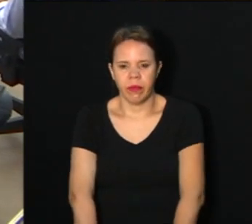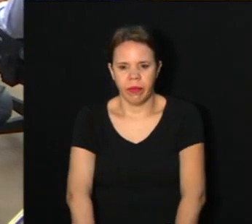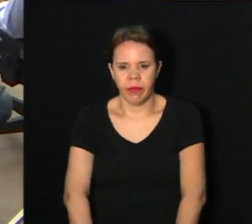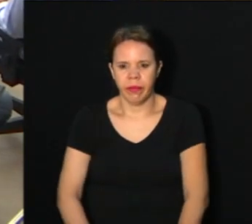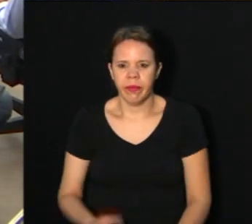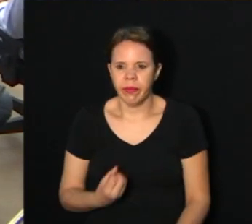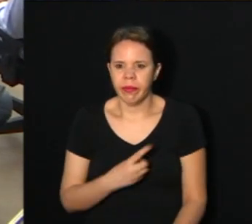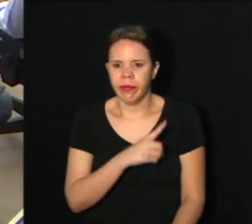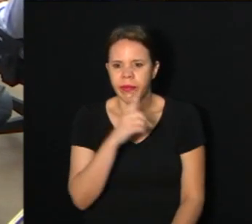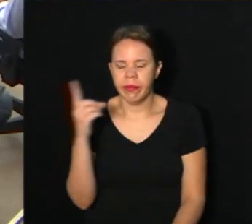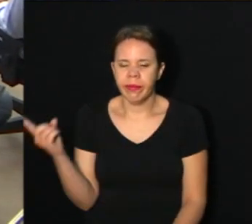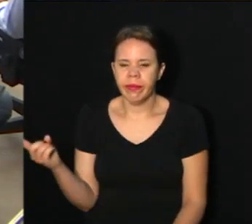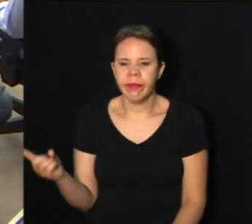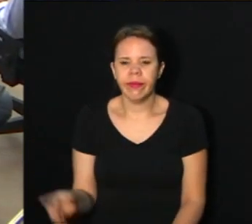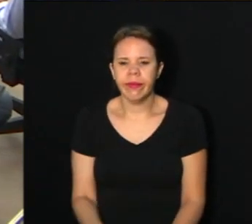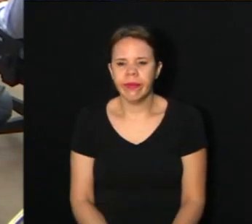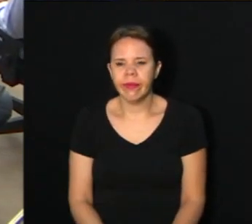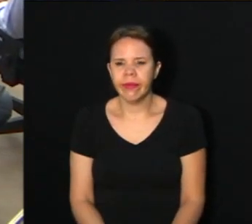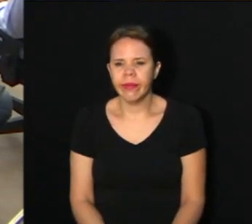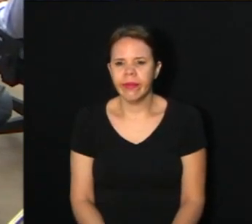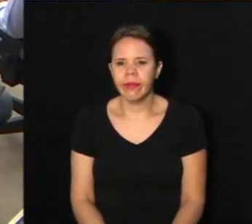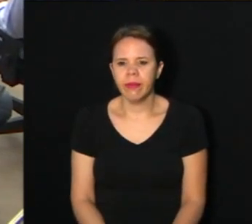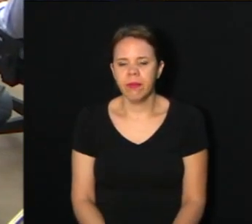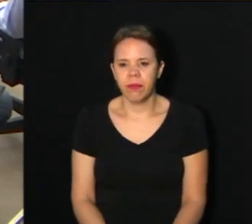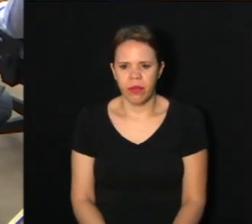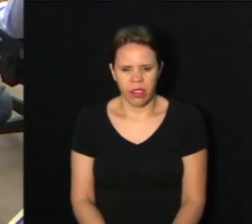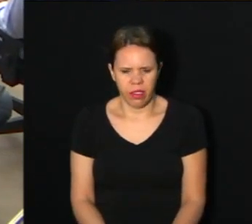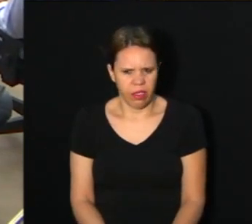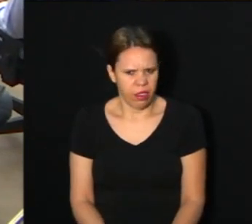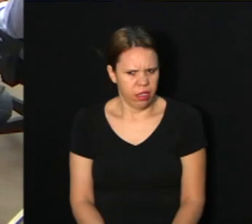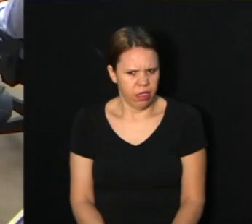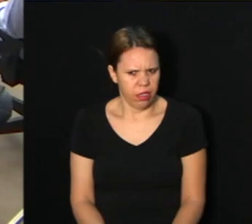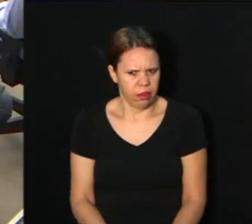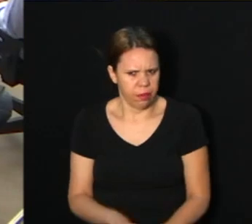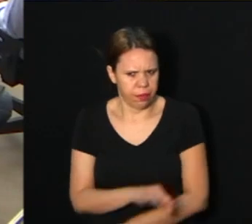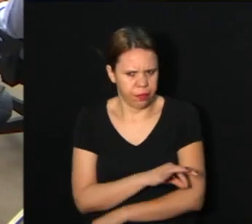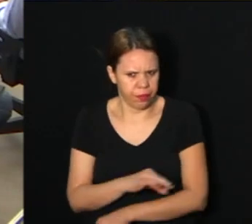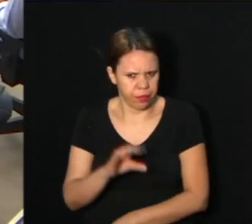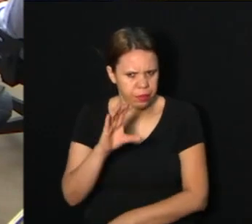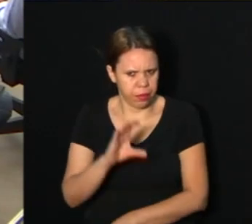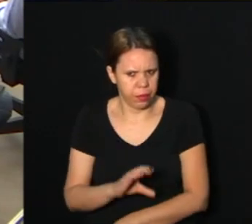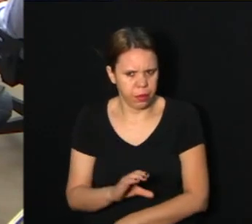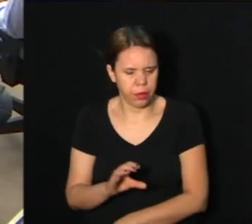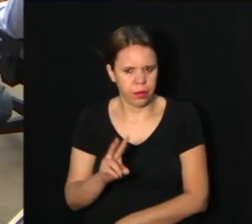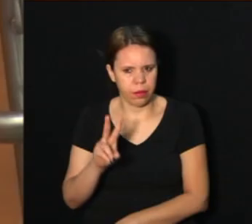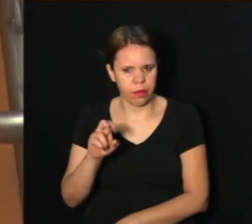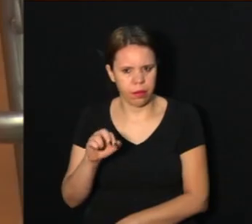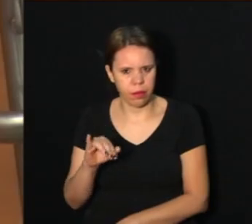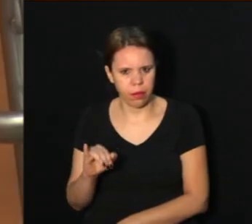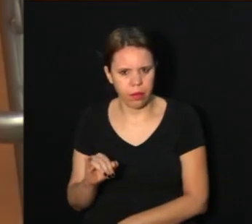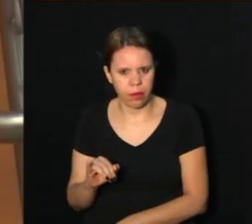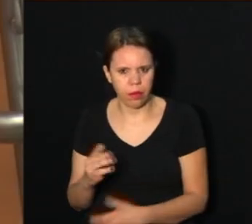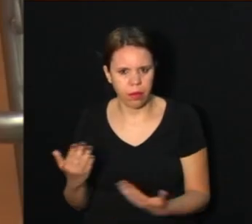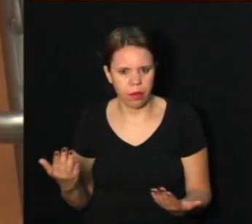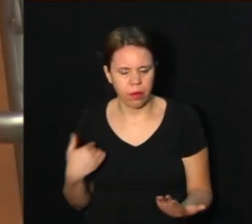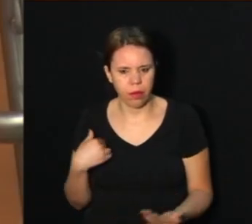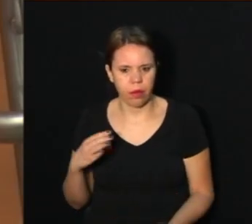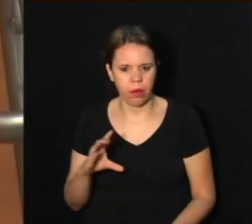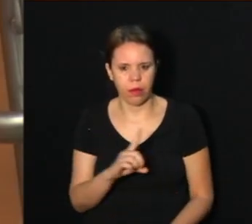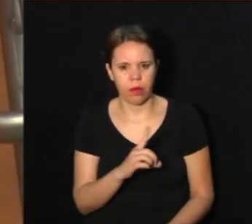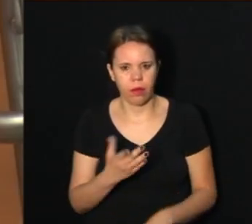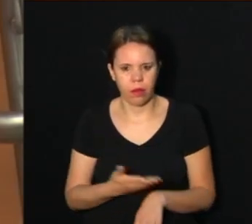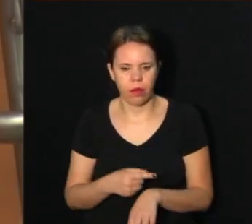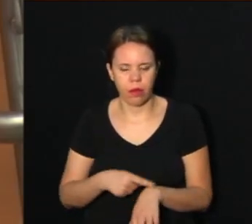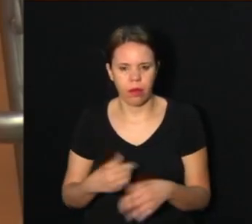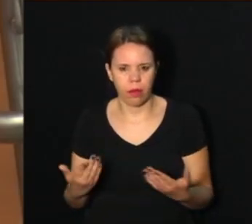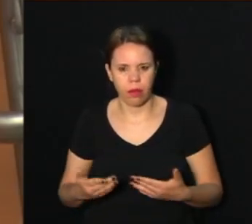Bom dia. Arquiteto Ronald Tanimoto, cidadão. Nesse momento, coordenador